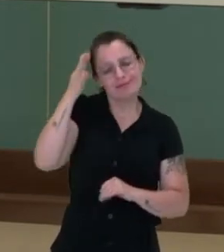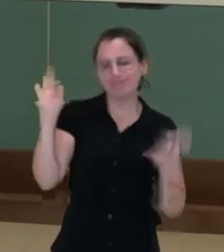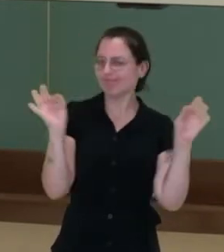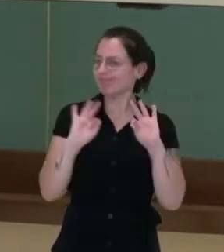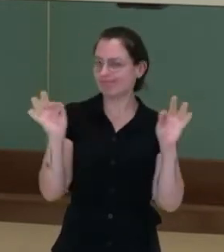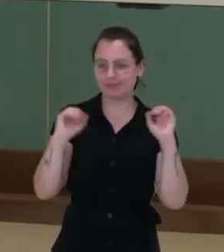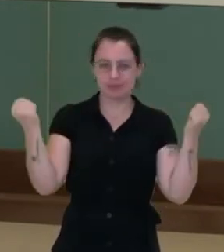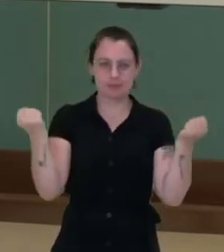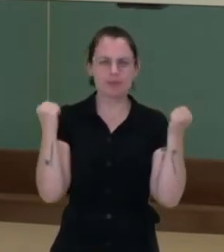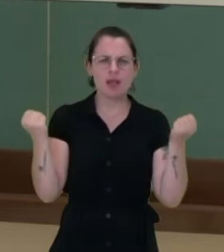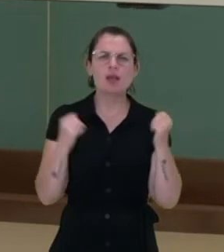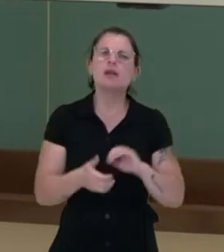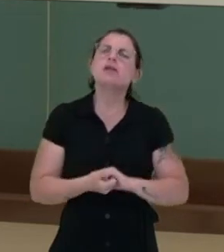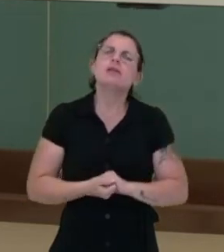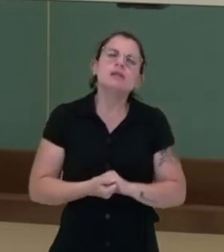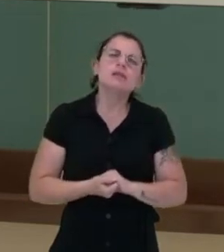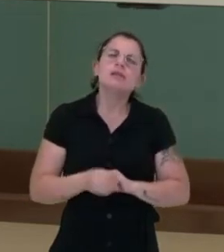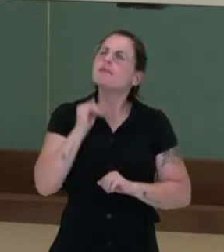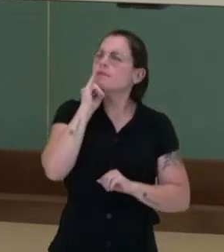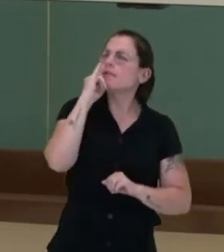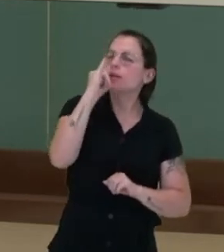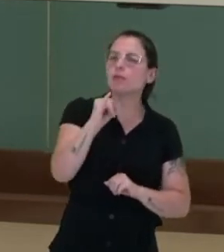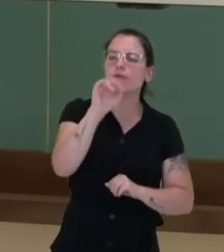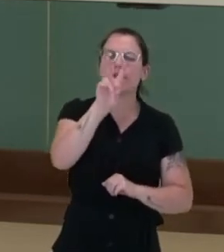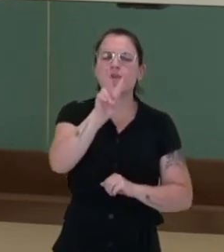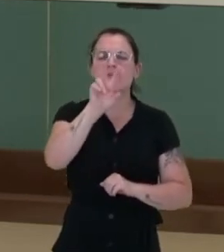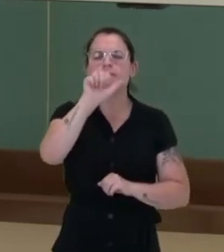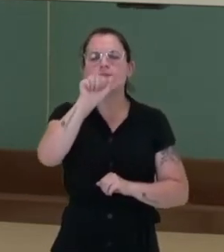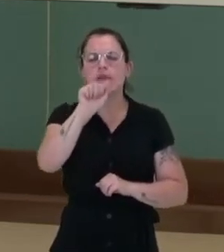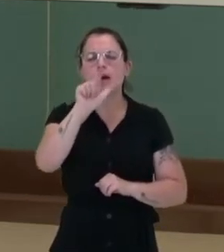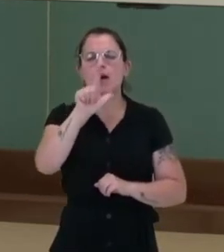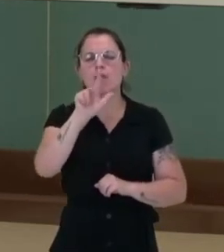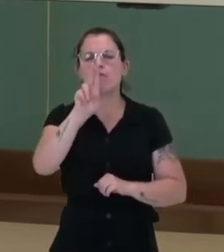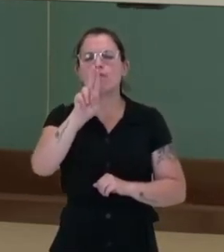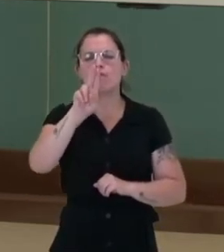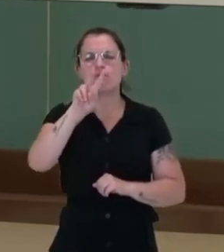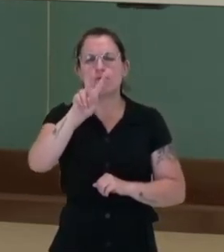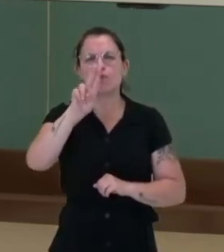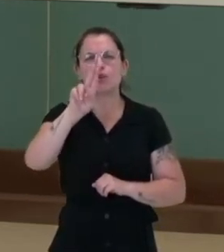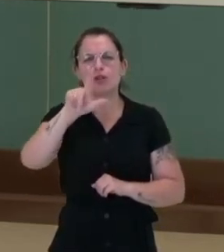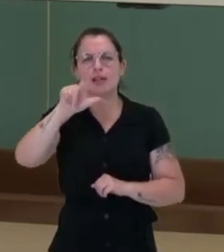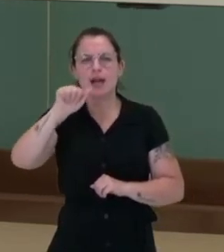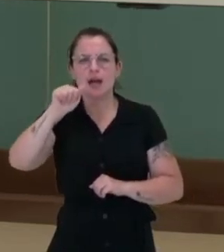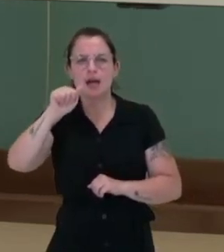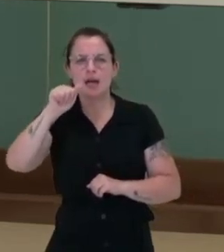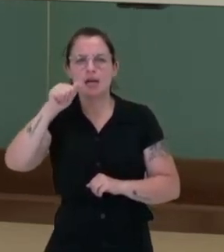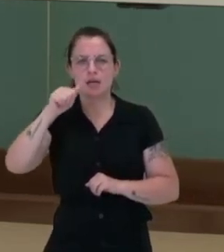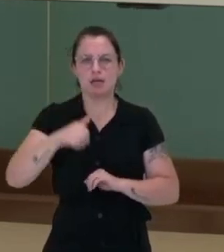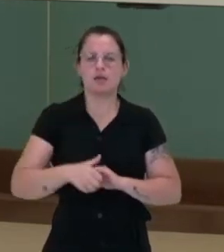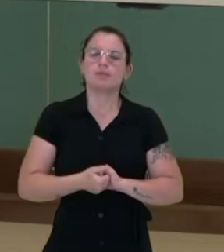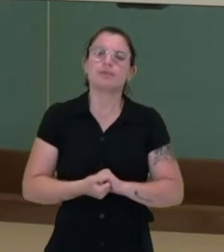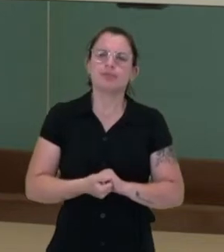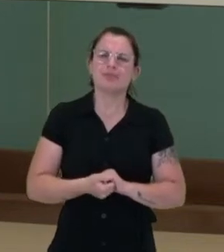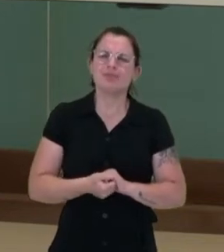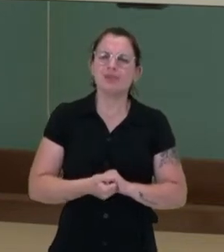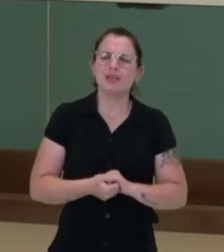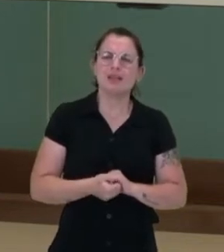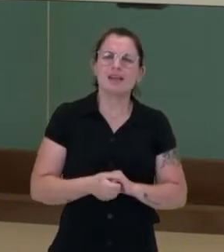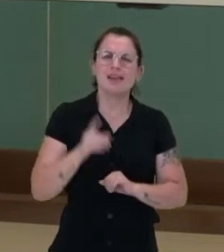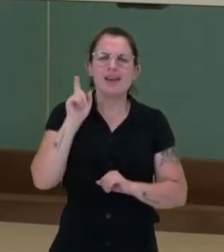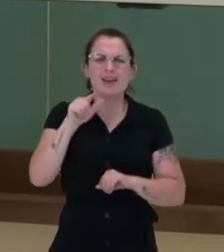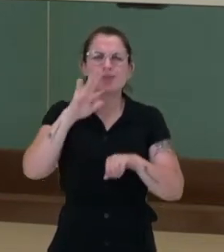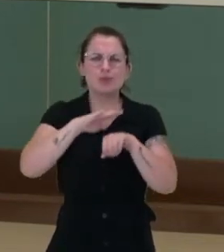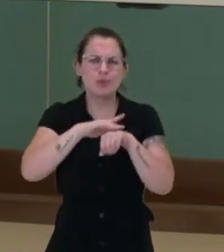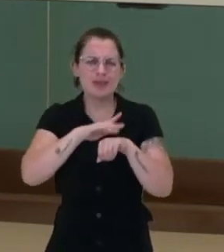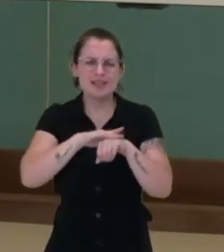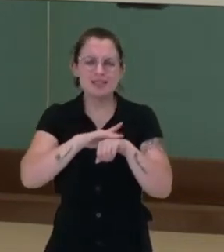a valvulopatia? Esse nome, válvulo, vem de válvula. São um conjunto de doenças que